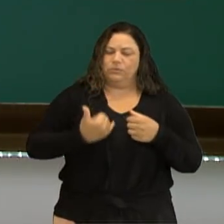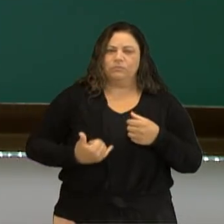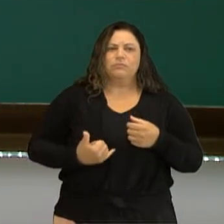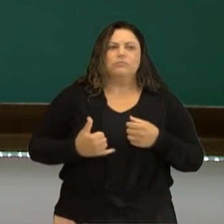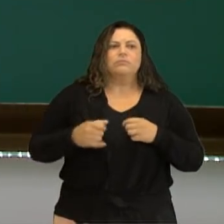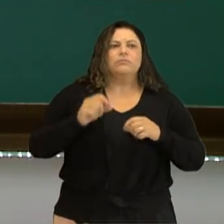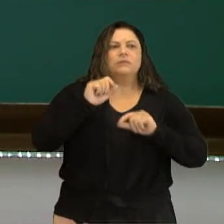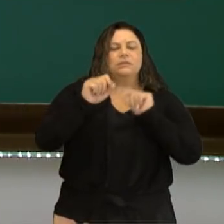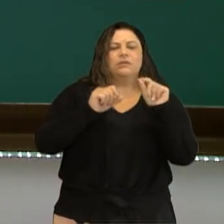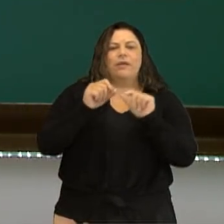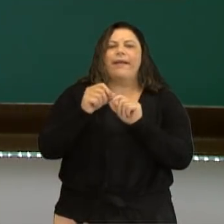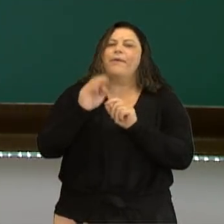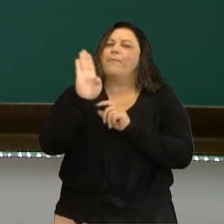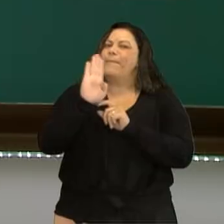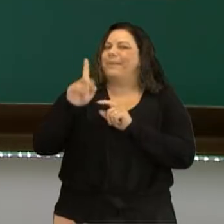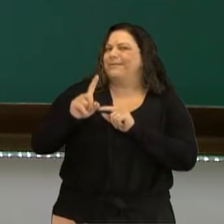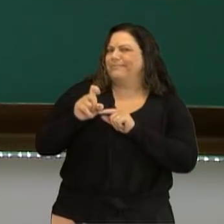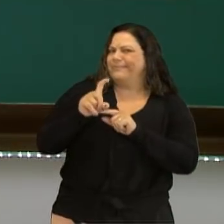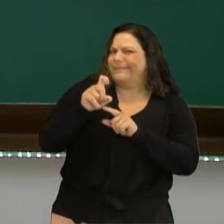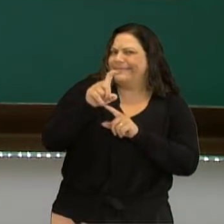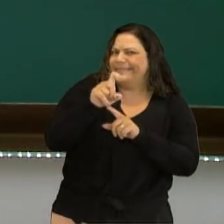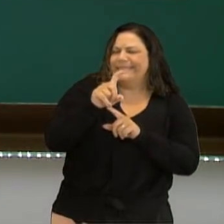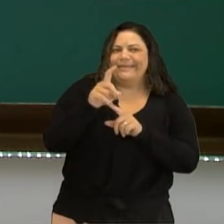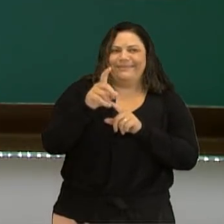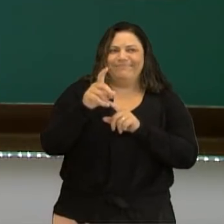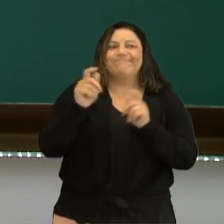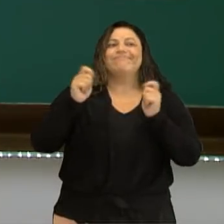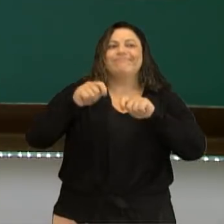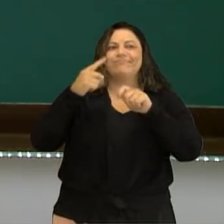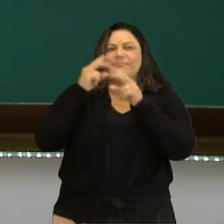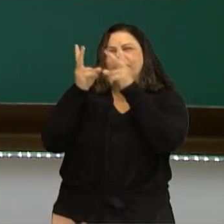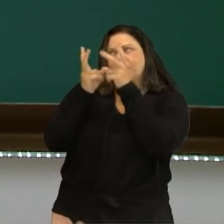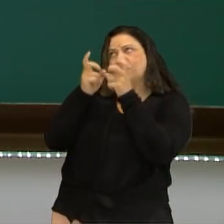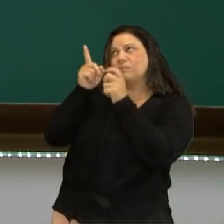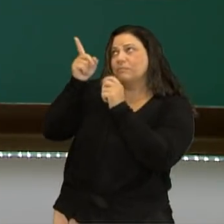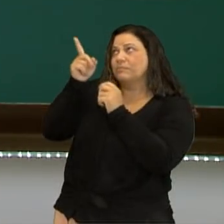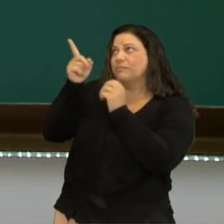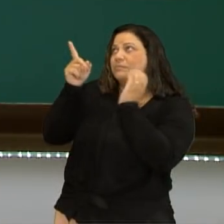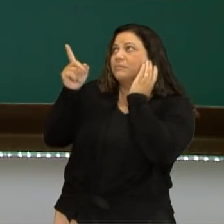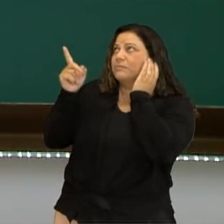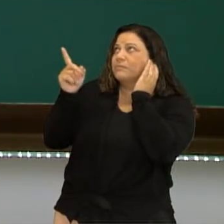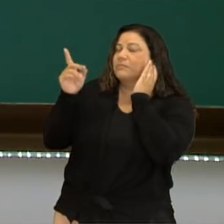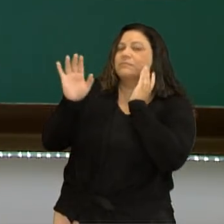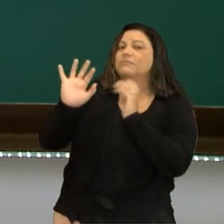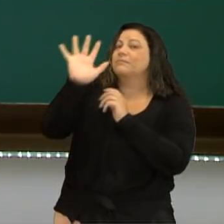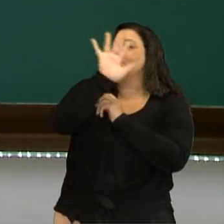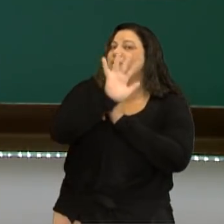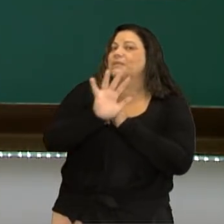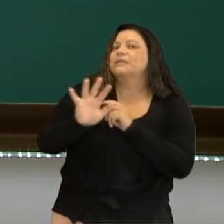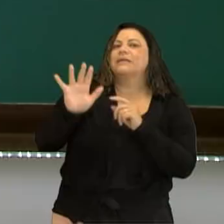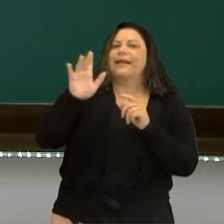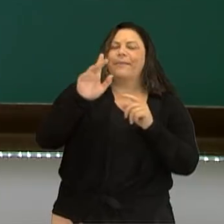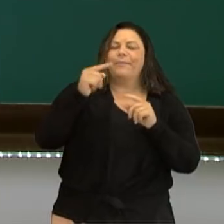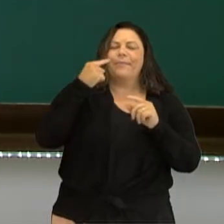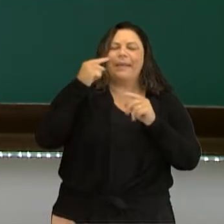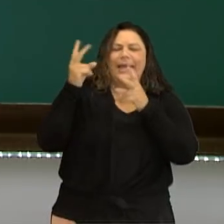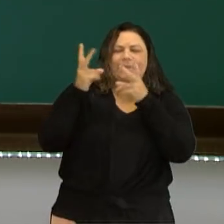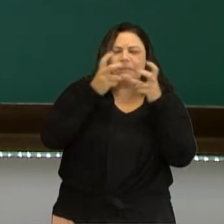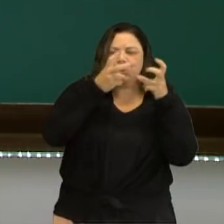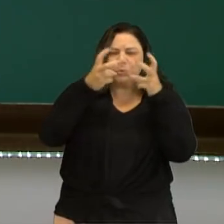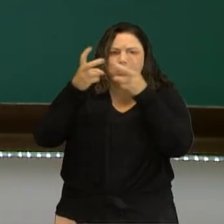Neisseria meningiditis. Percebam aqui também que a gente tem uma imagem de microscopia,